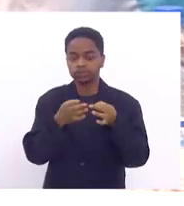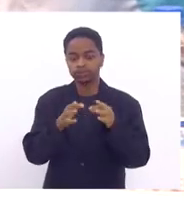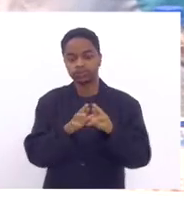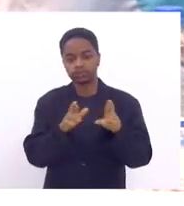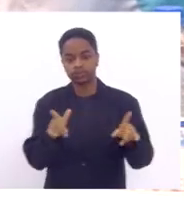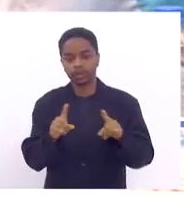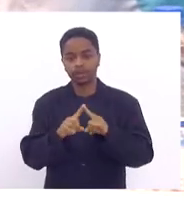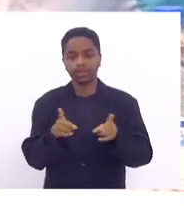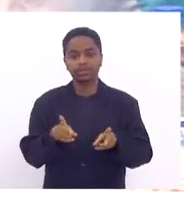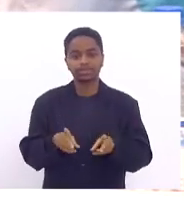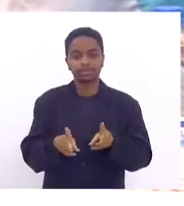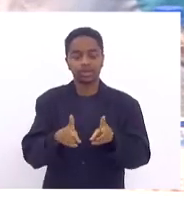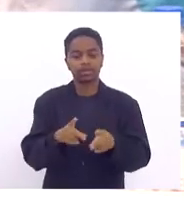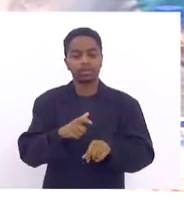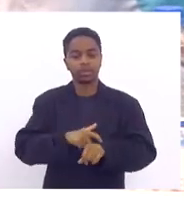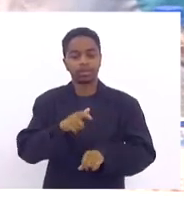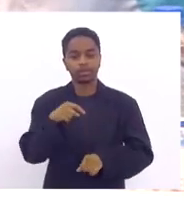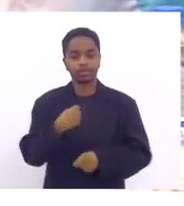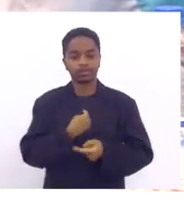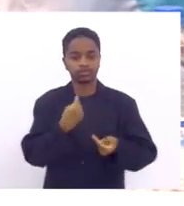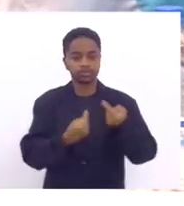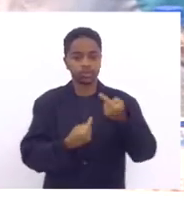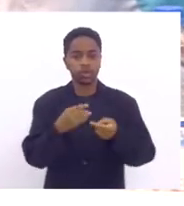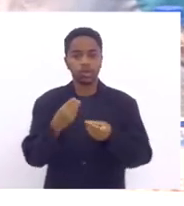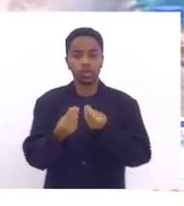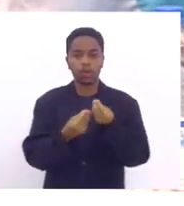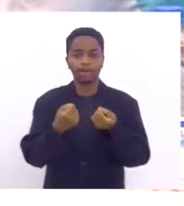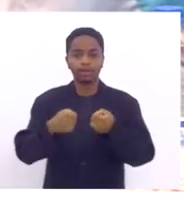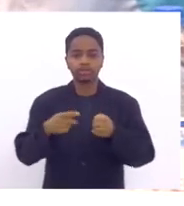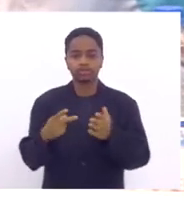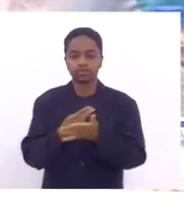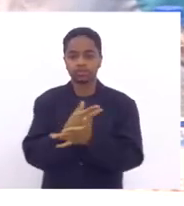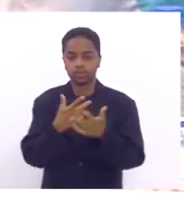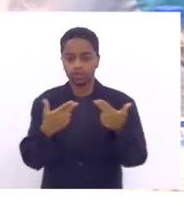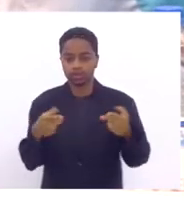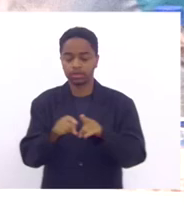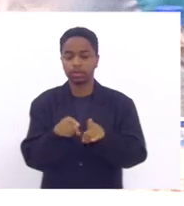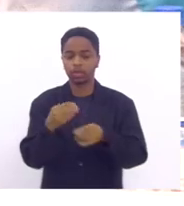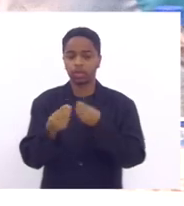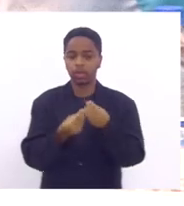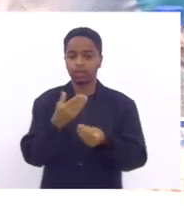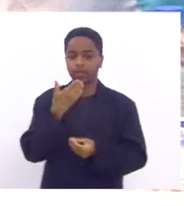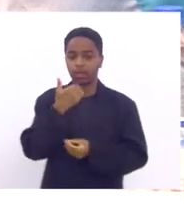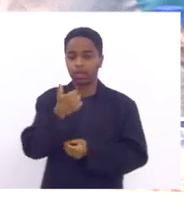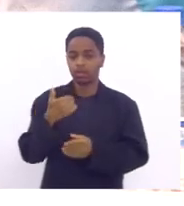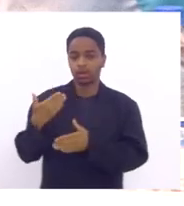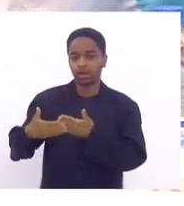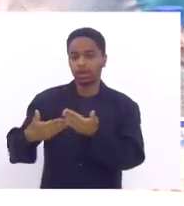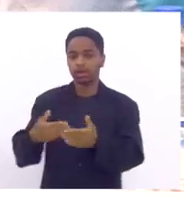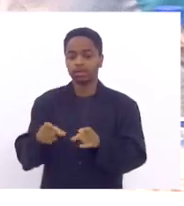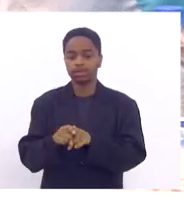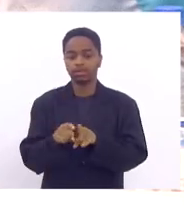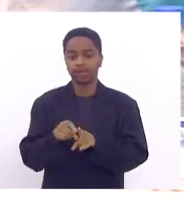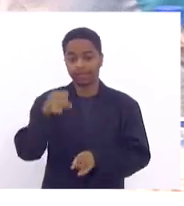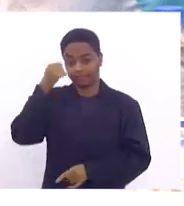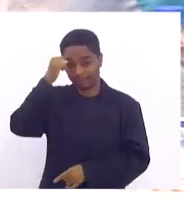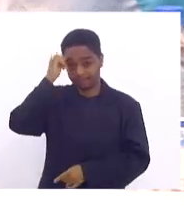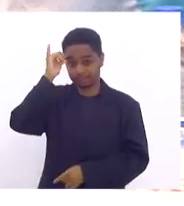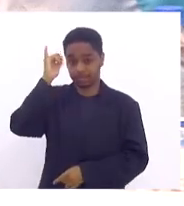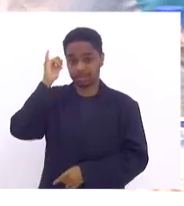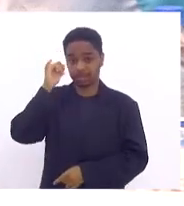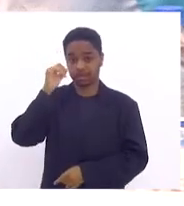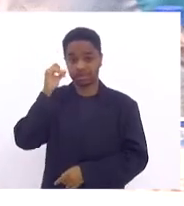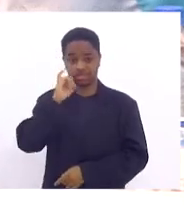momento de debater como as coisas deveriam ser Como podemos fazer para melhorar as situações atual e evitar sejam que se